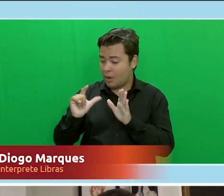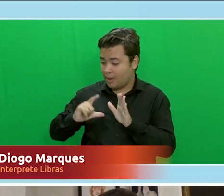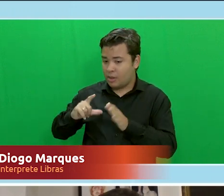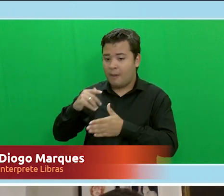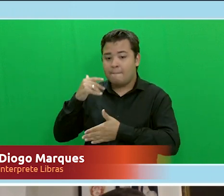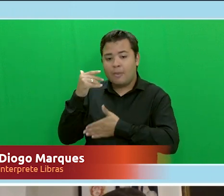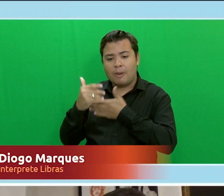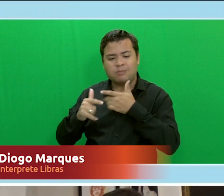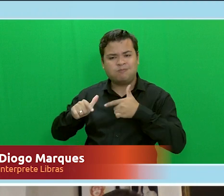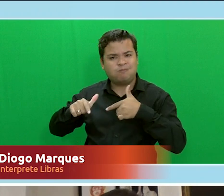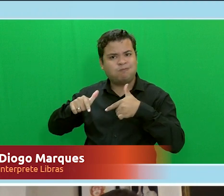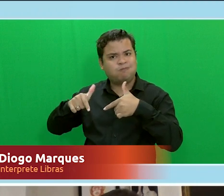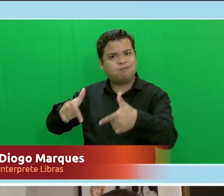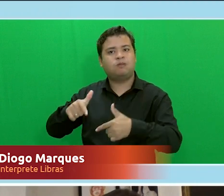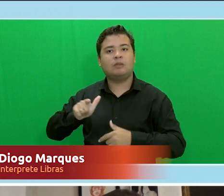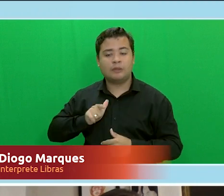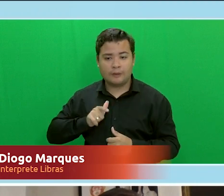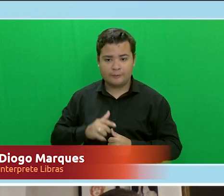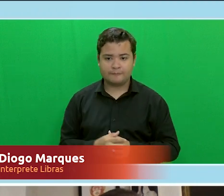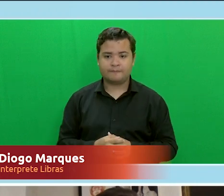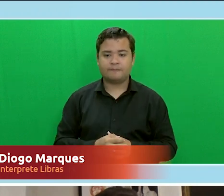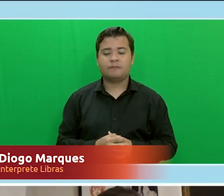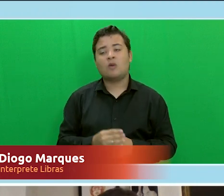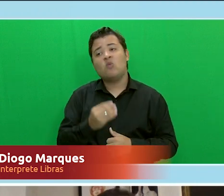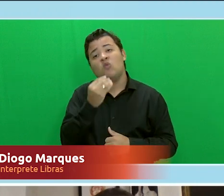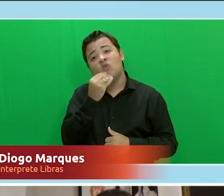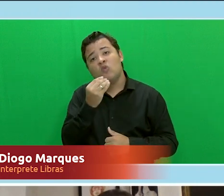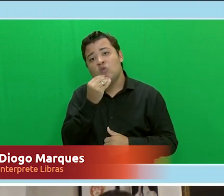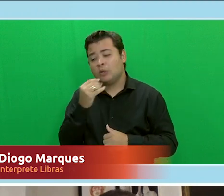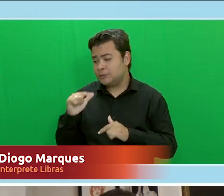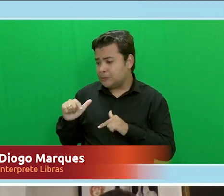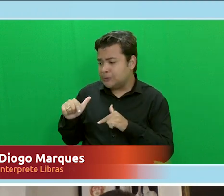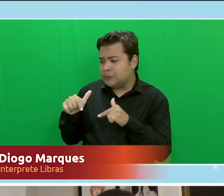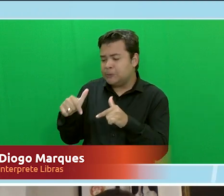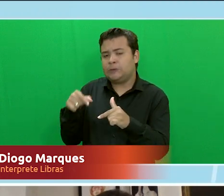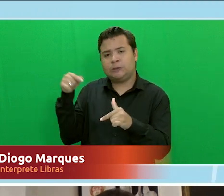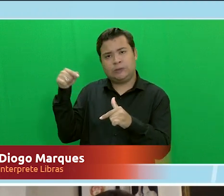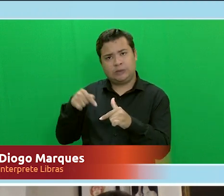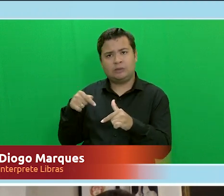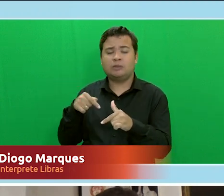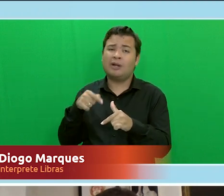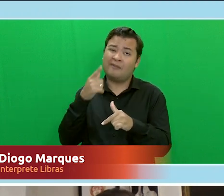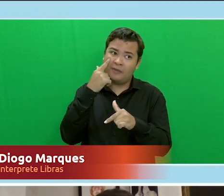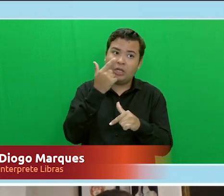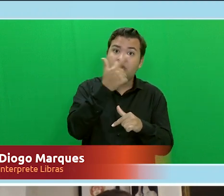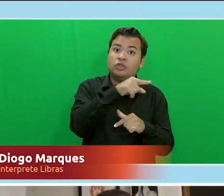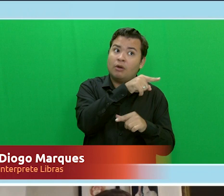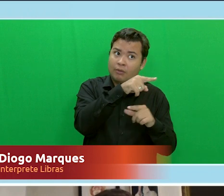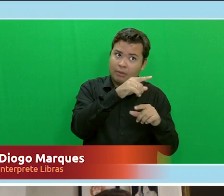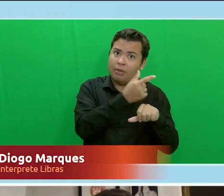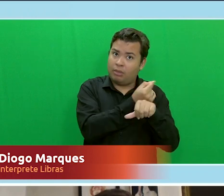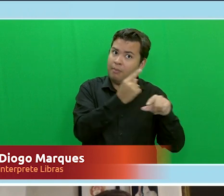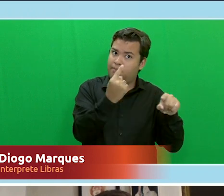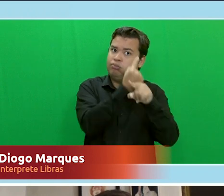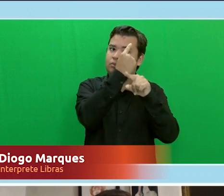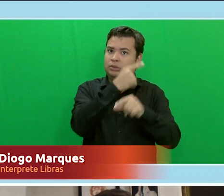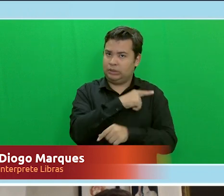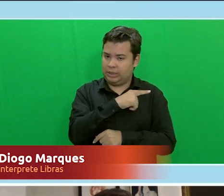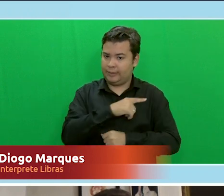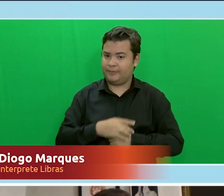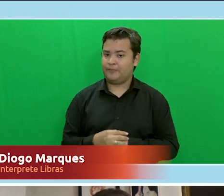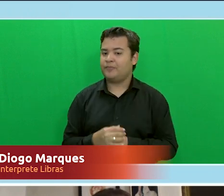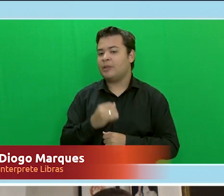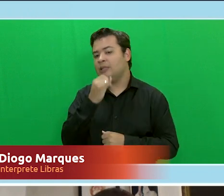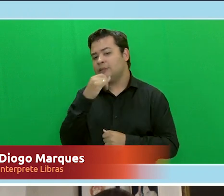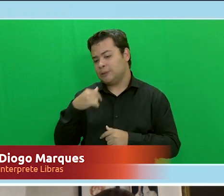um processo de resistência, mesmo que a resistência, e aí vai mais uma contradição, seja